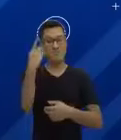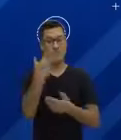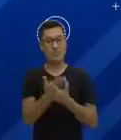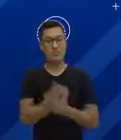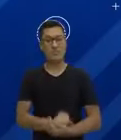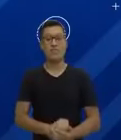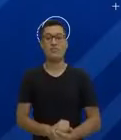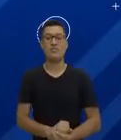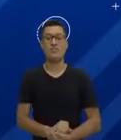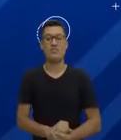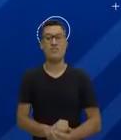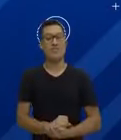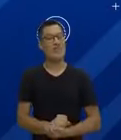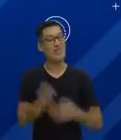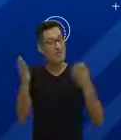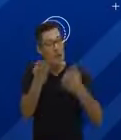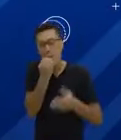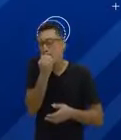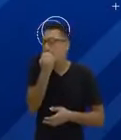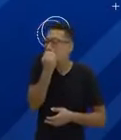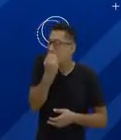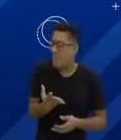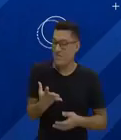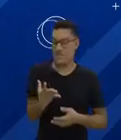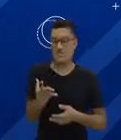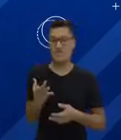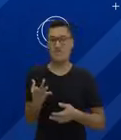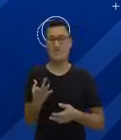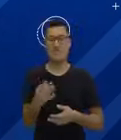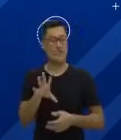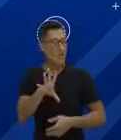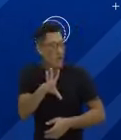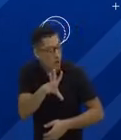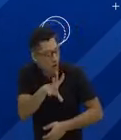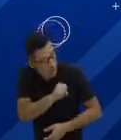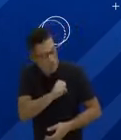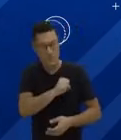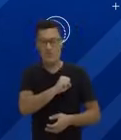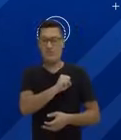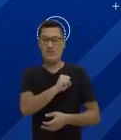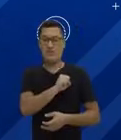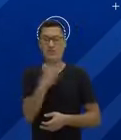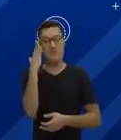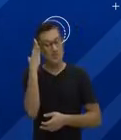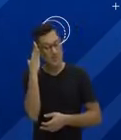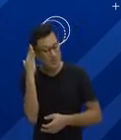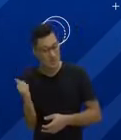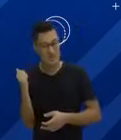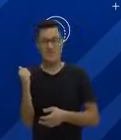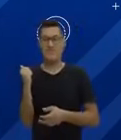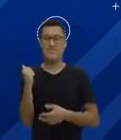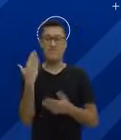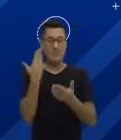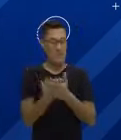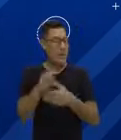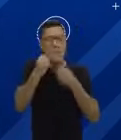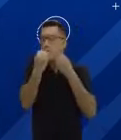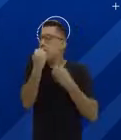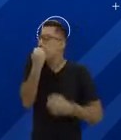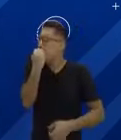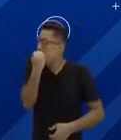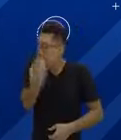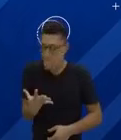aula. Fala, pessoal. Tudo bem? Estão gostando? Pois é, pessoal. Esse eu sei. Ele leva ensino de qualidade